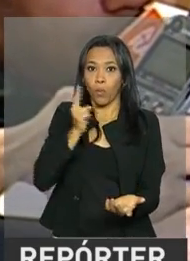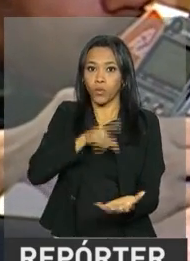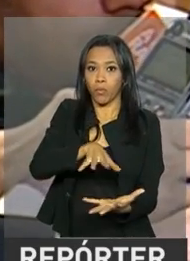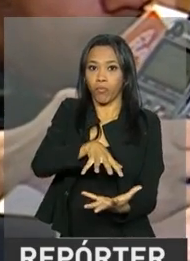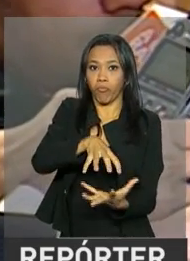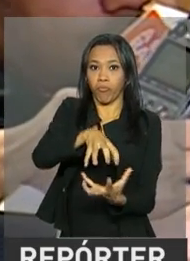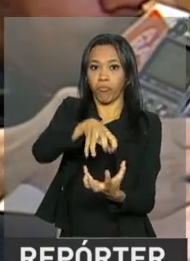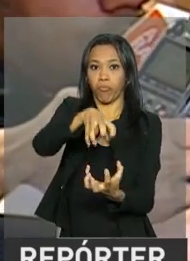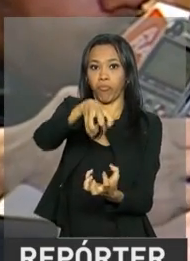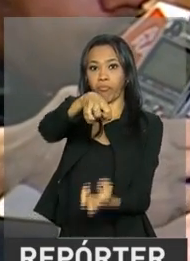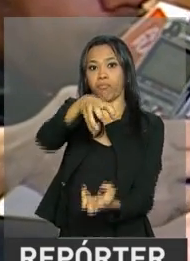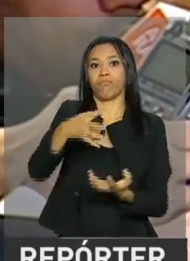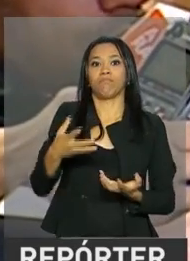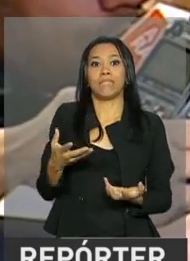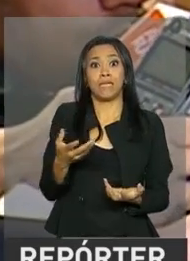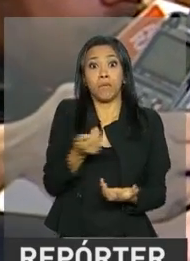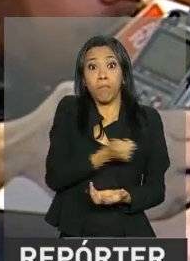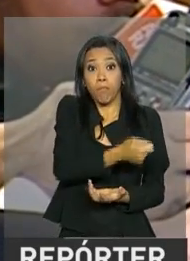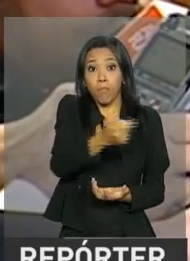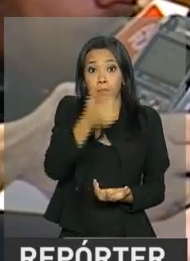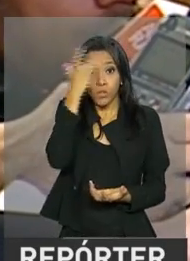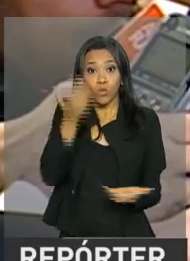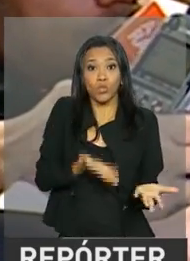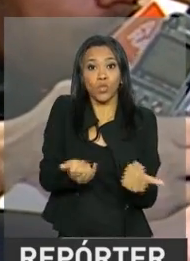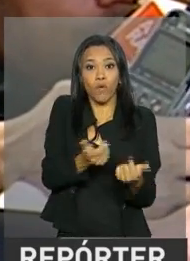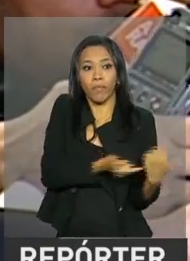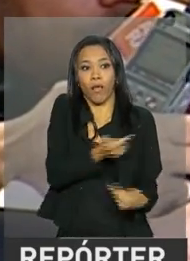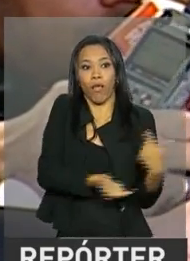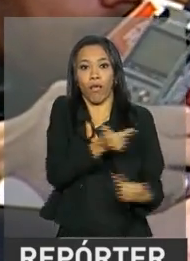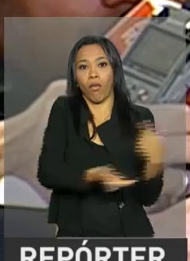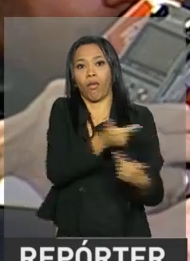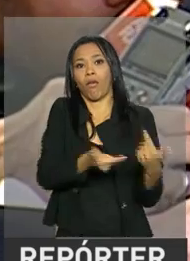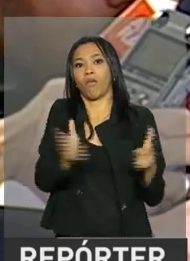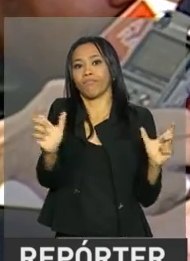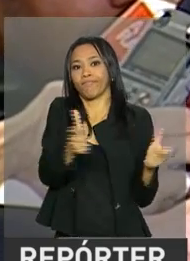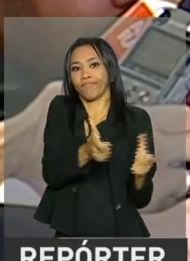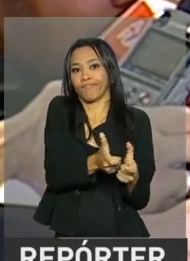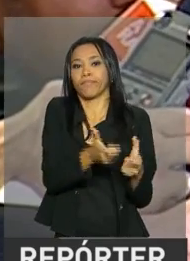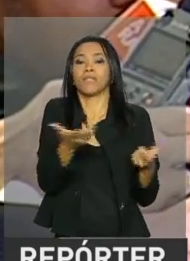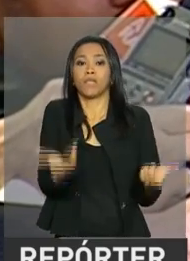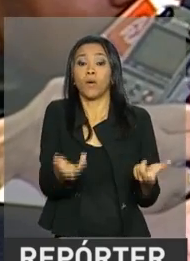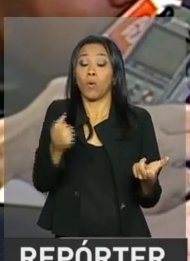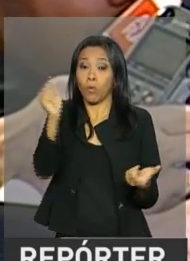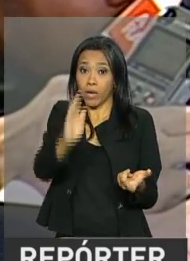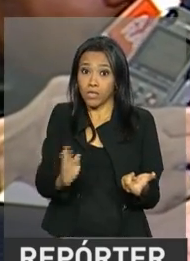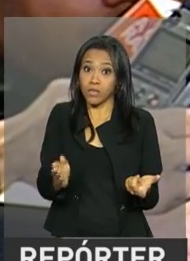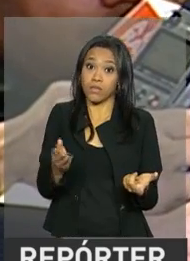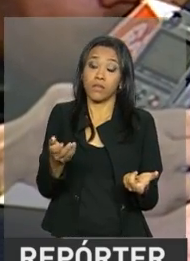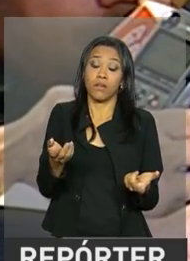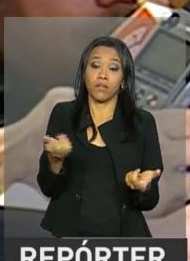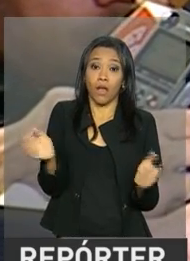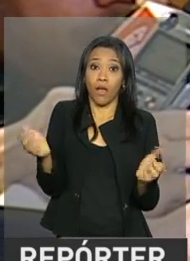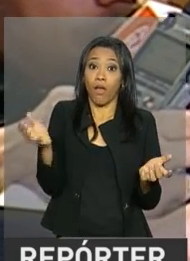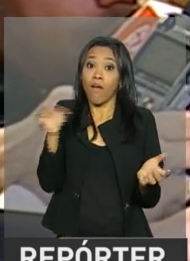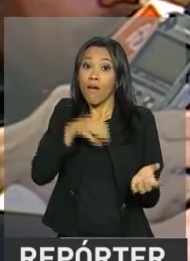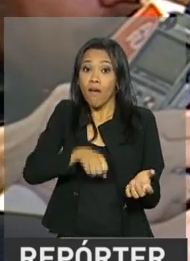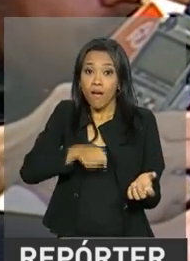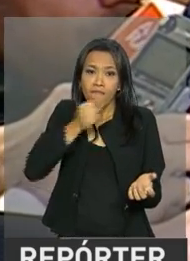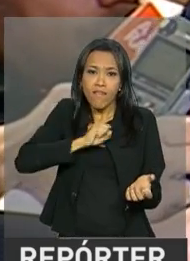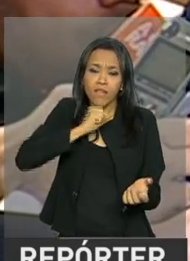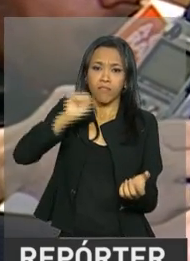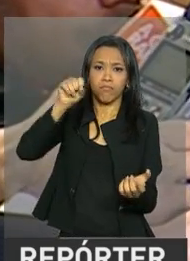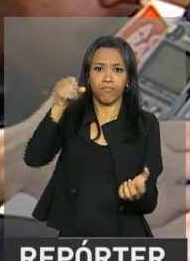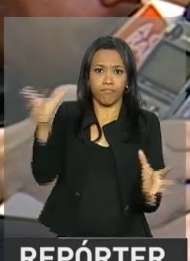idosos e cada vez menos pessoas em idade ativa então o o Brasil envelhece muito rápido e a gente tende a ter uma demografia muito parecida com a